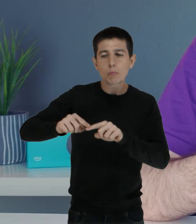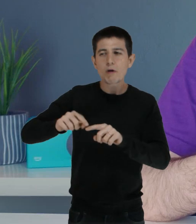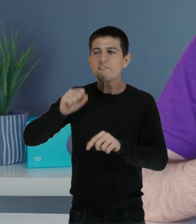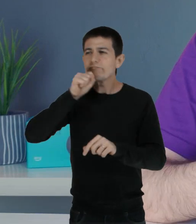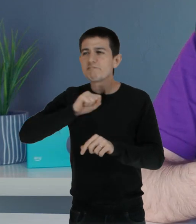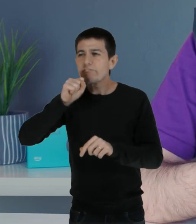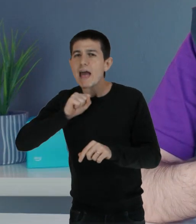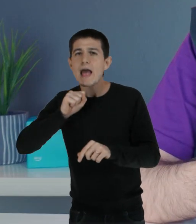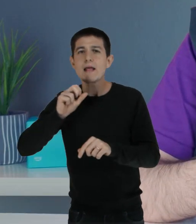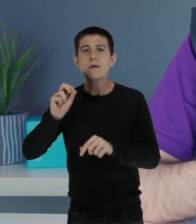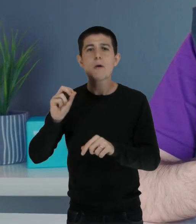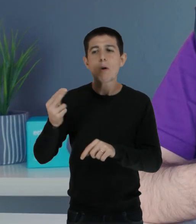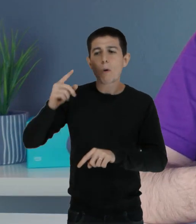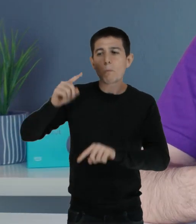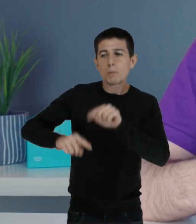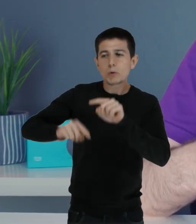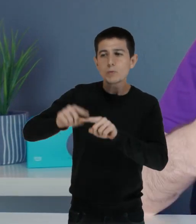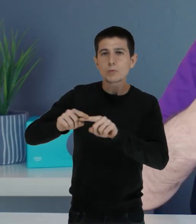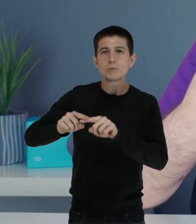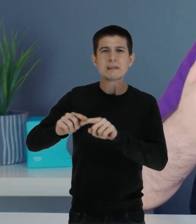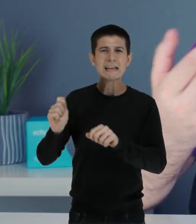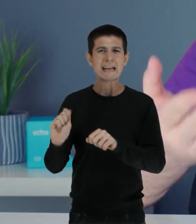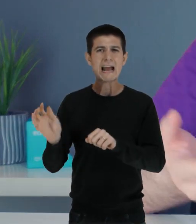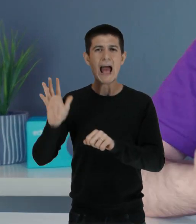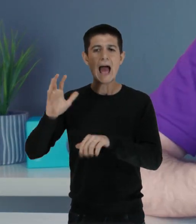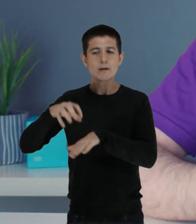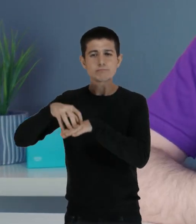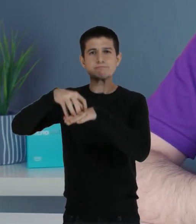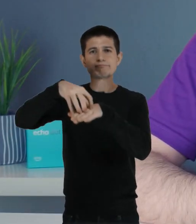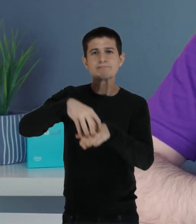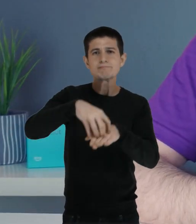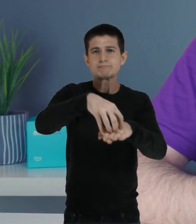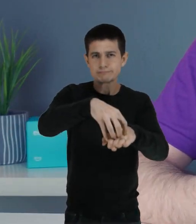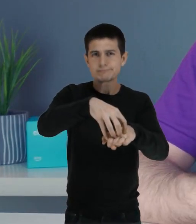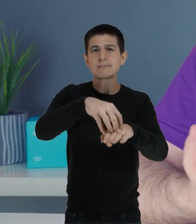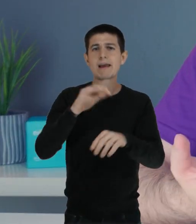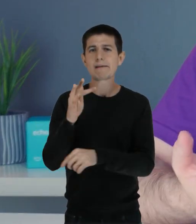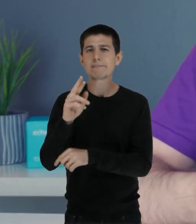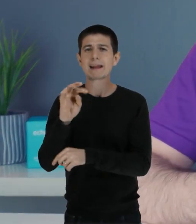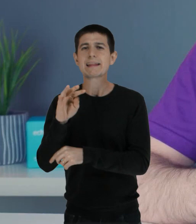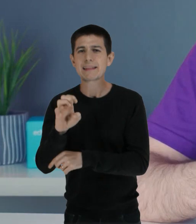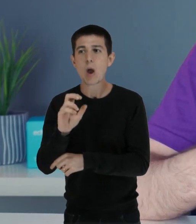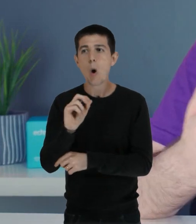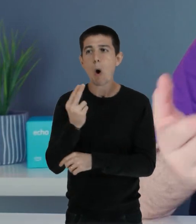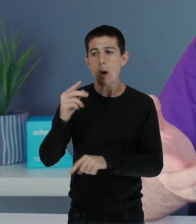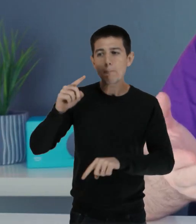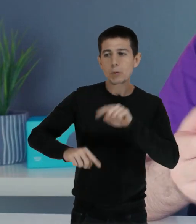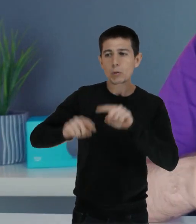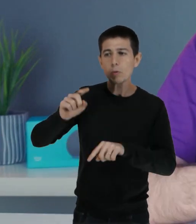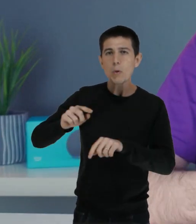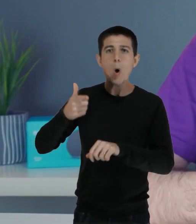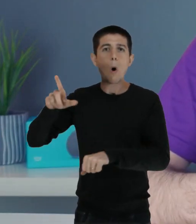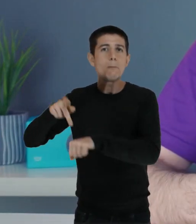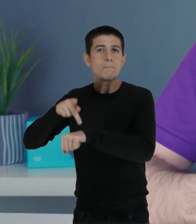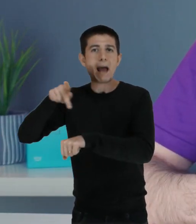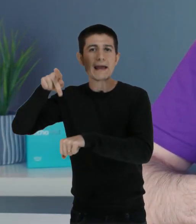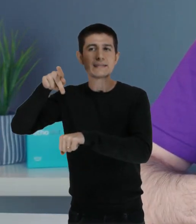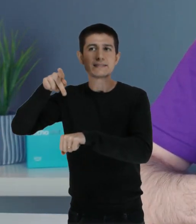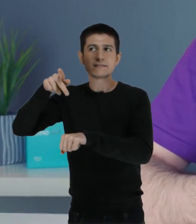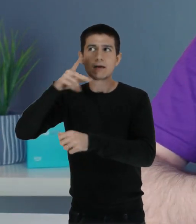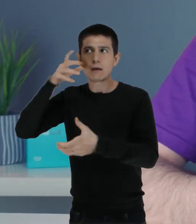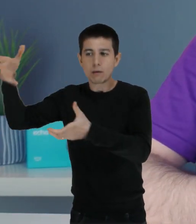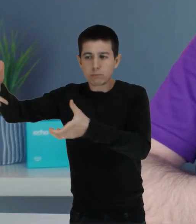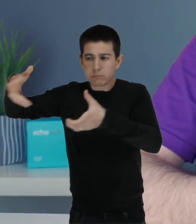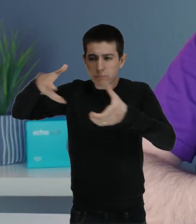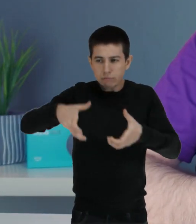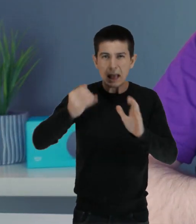do produto ser usado ou também dele ser enviado de fora do país, o que pode acarretar em prazos maiores e uma possível